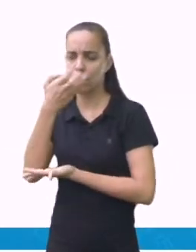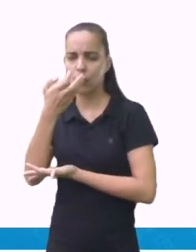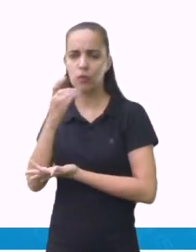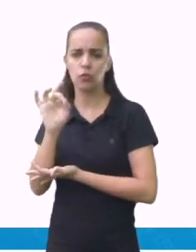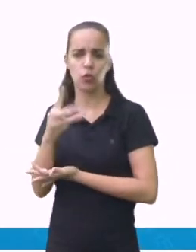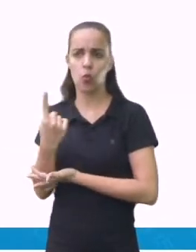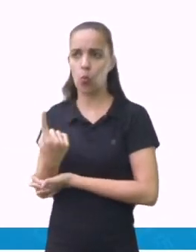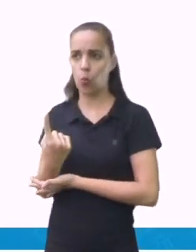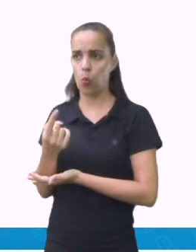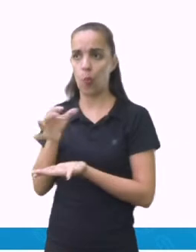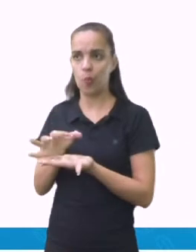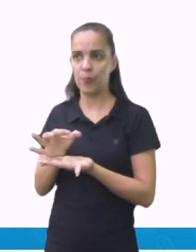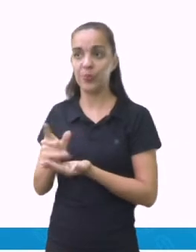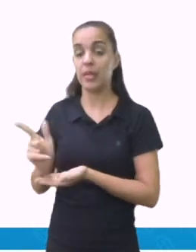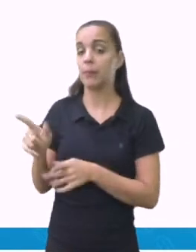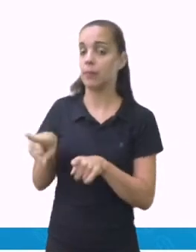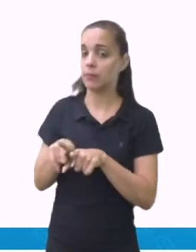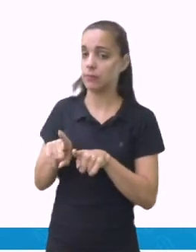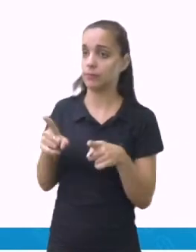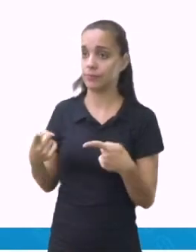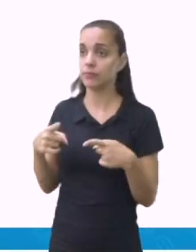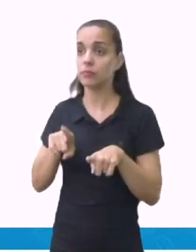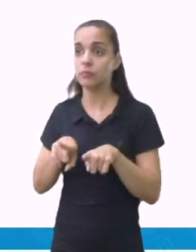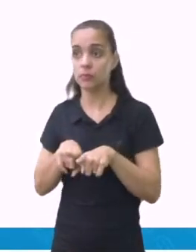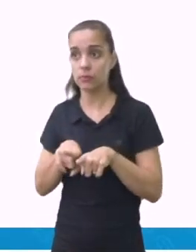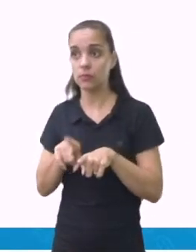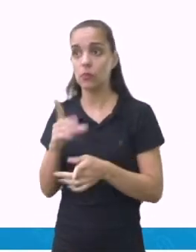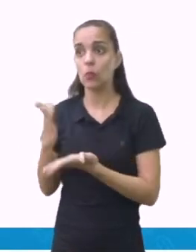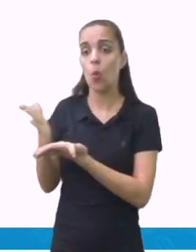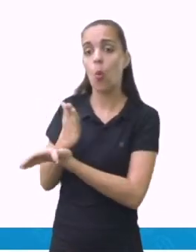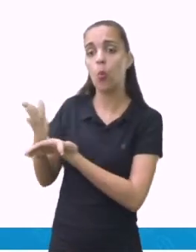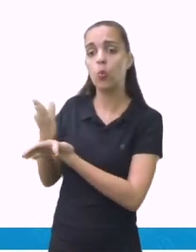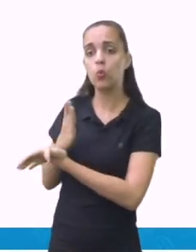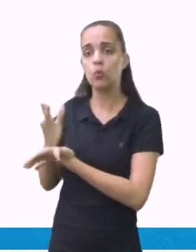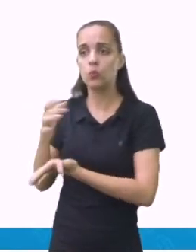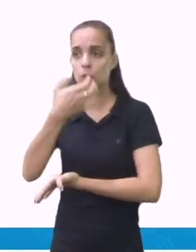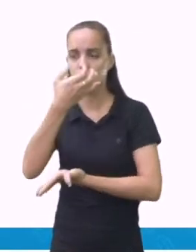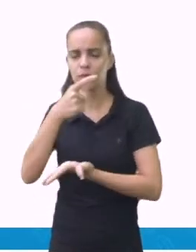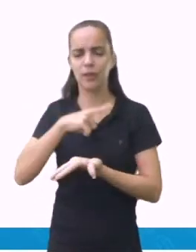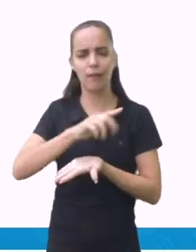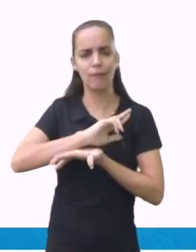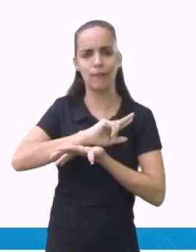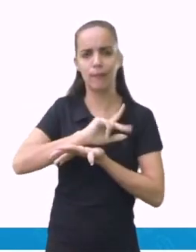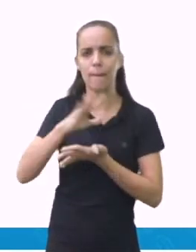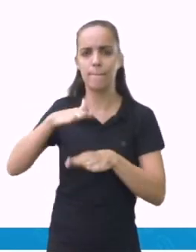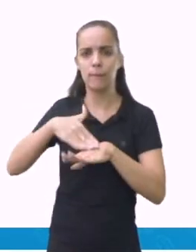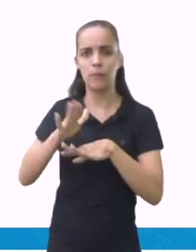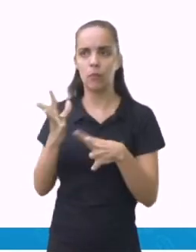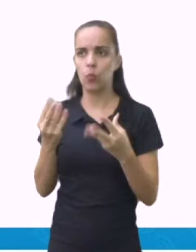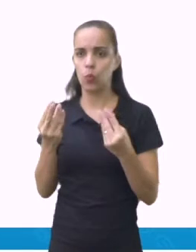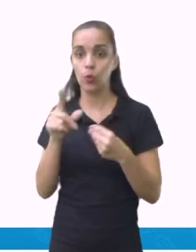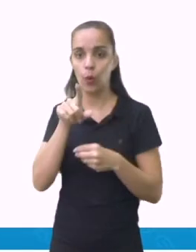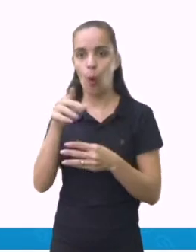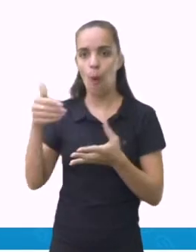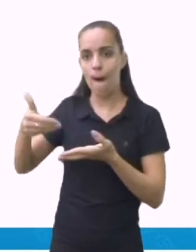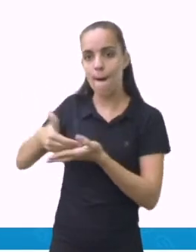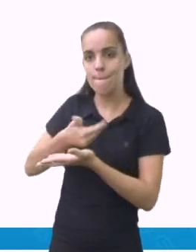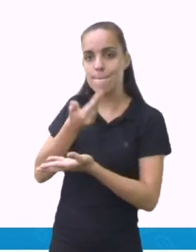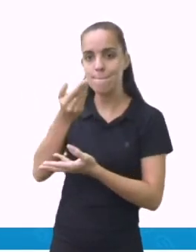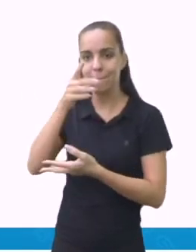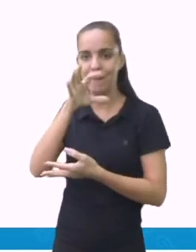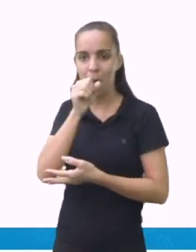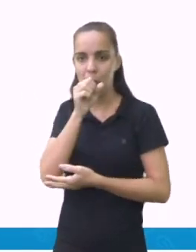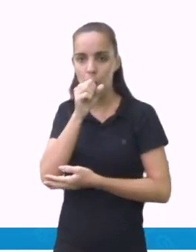frutas. Mas também temos outros frutos com muitas sementes. Olha o mamão. Temos